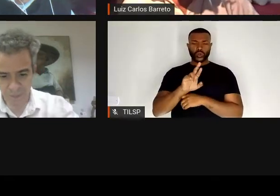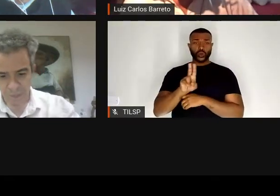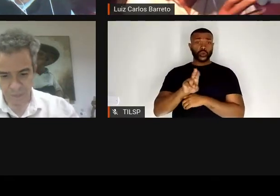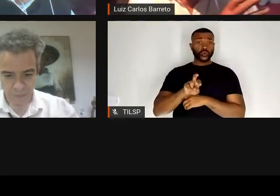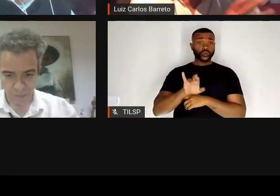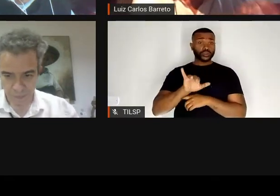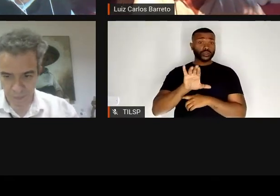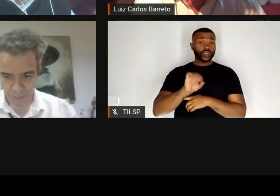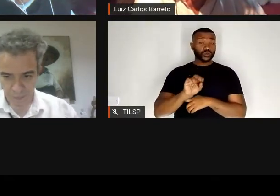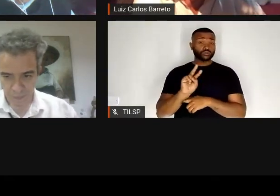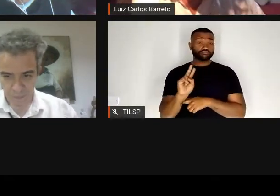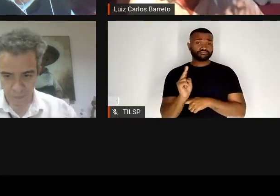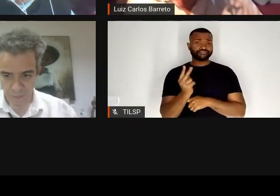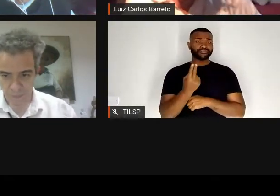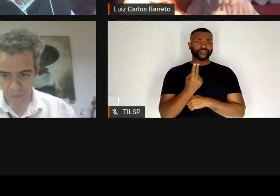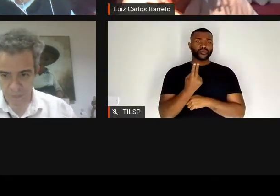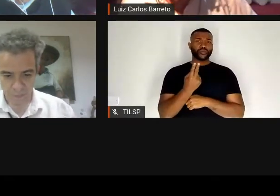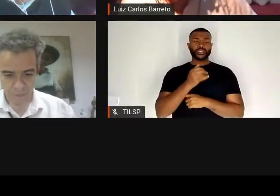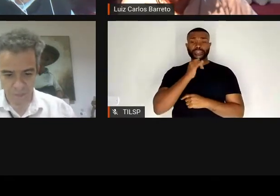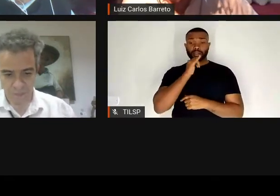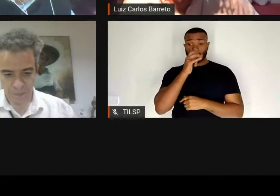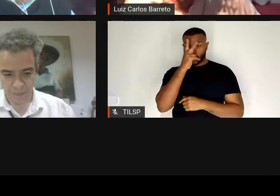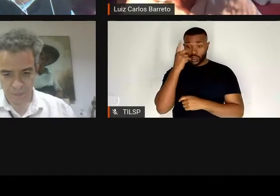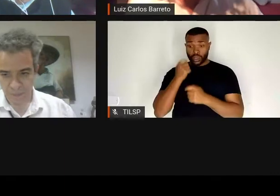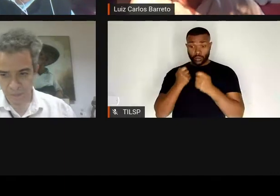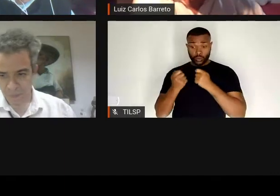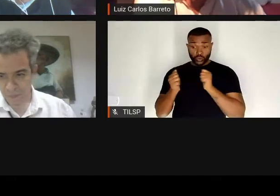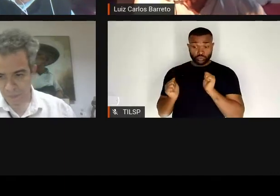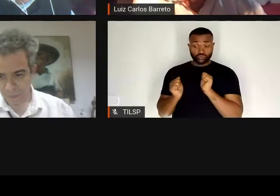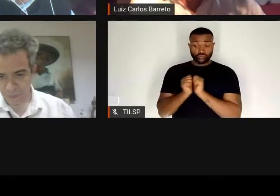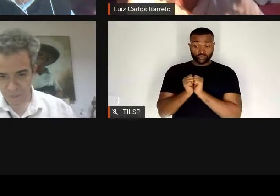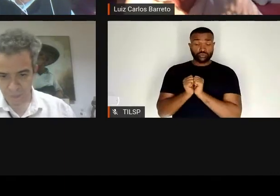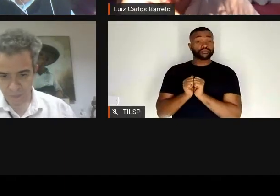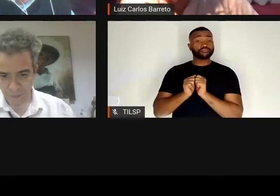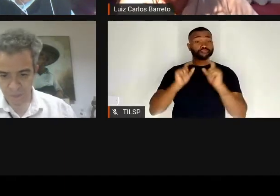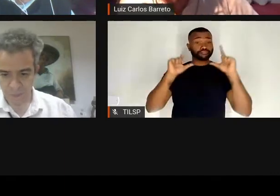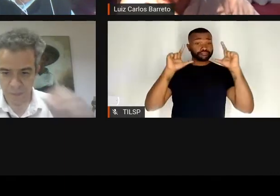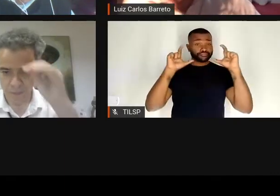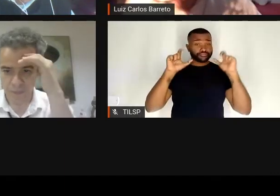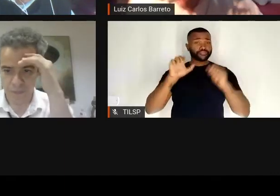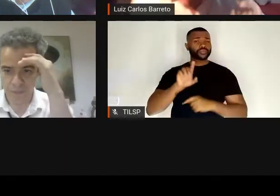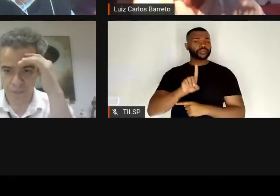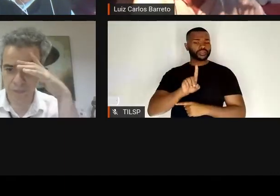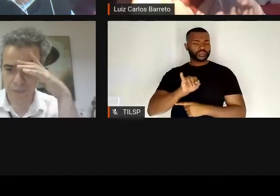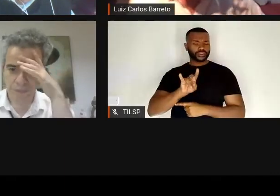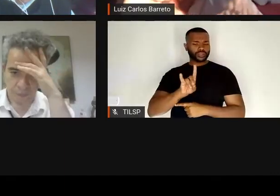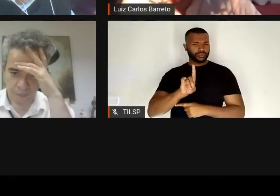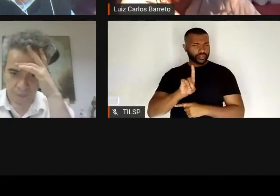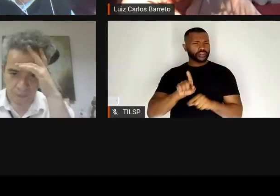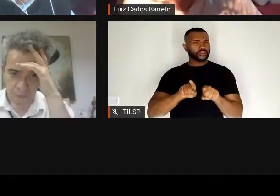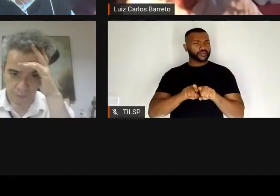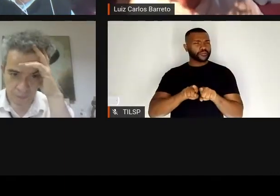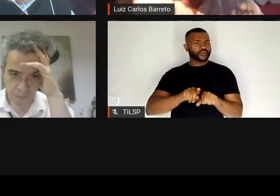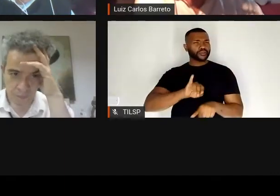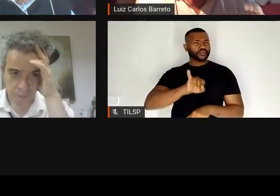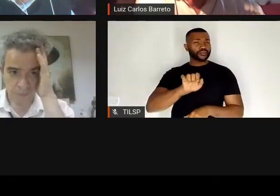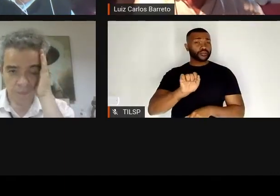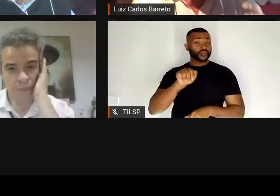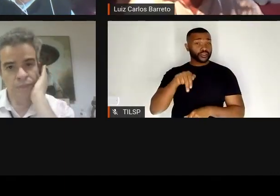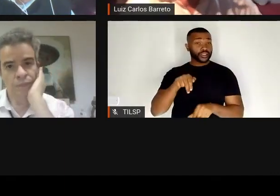Era o repórter e o fotógrafo. Era Davi Nasser, Jamazon, Zé Leal,